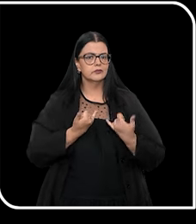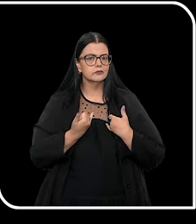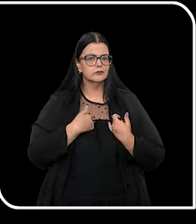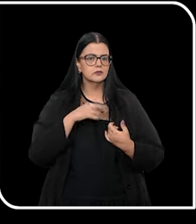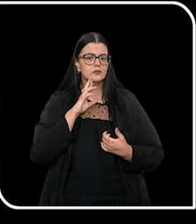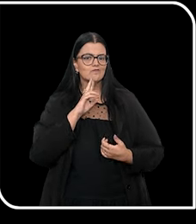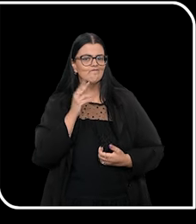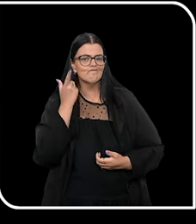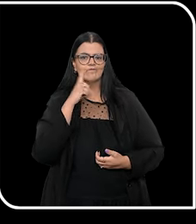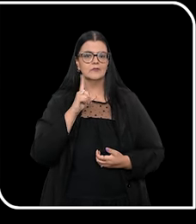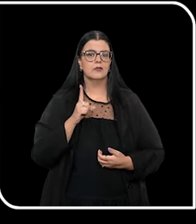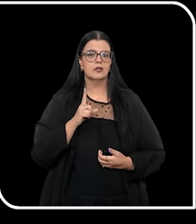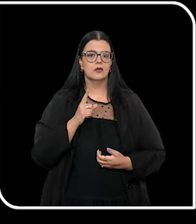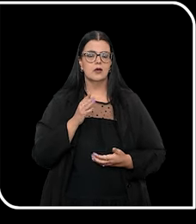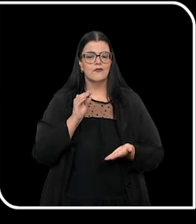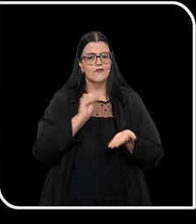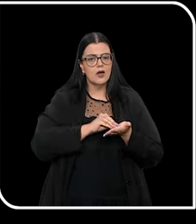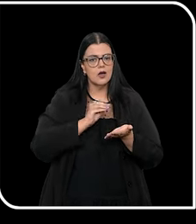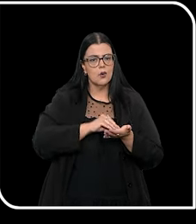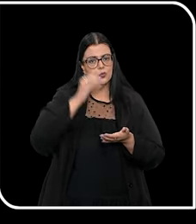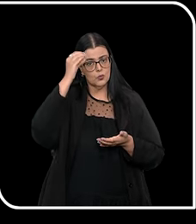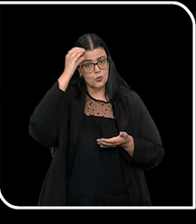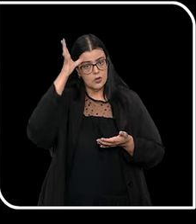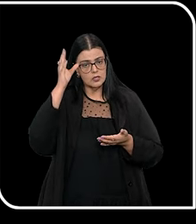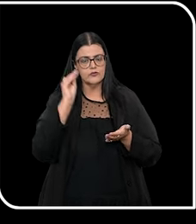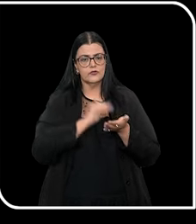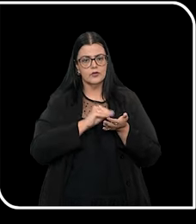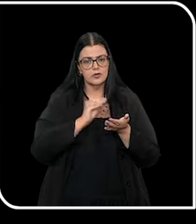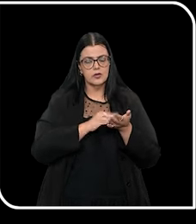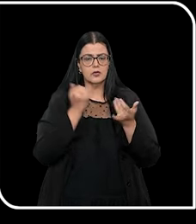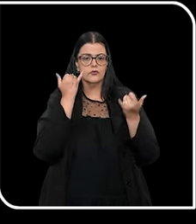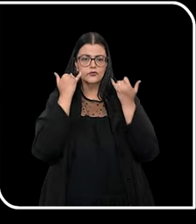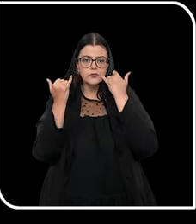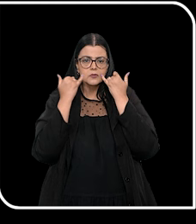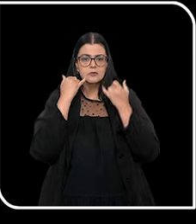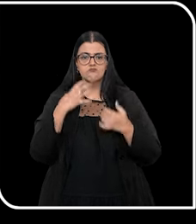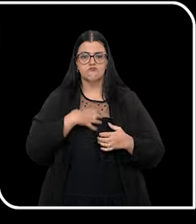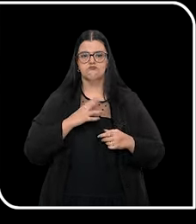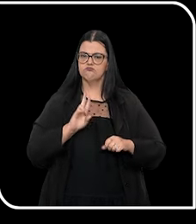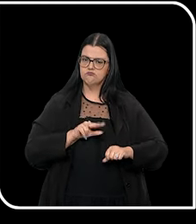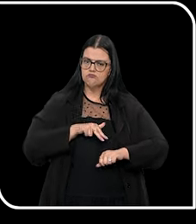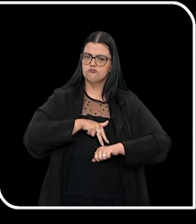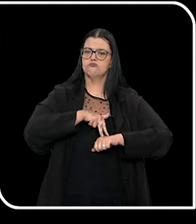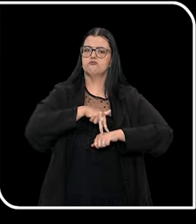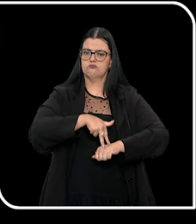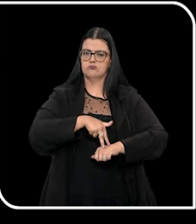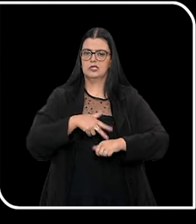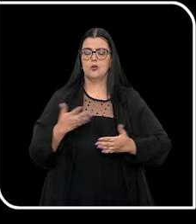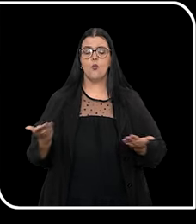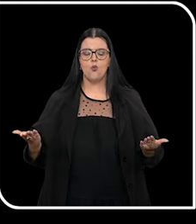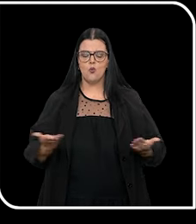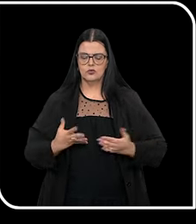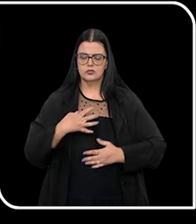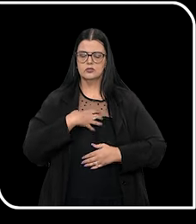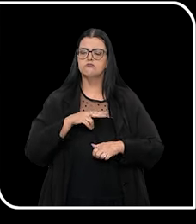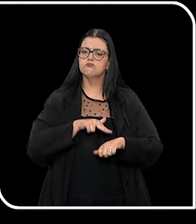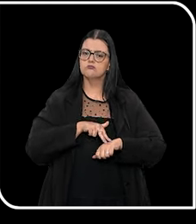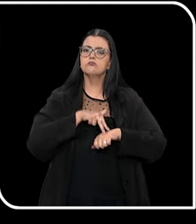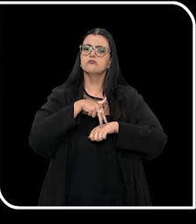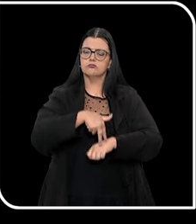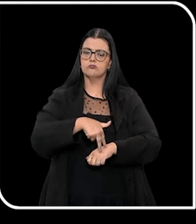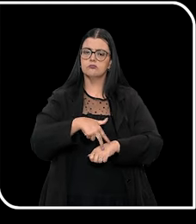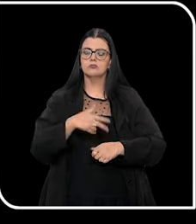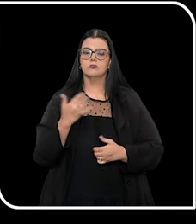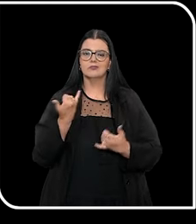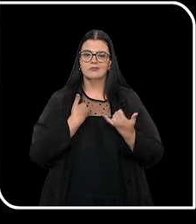conseguia responder justamente por falta de conhecimento falta de informação de não me sentir empoderada para aquilo hoje eu me sinto então eu